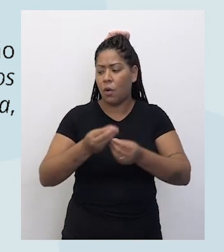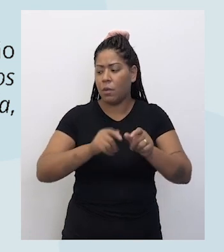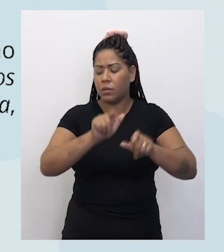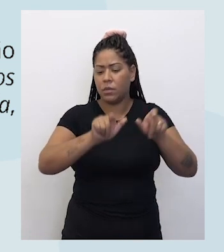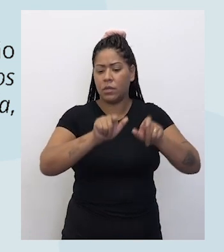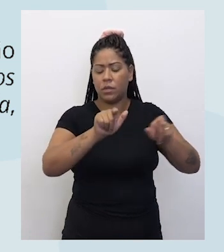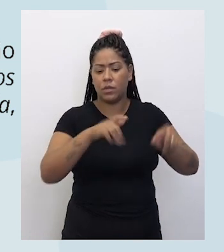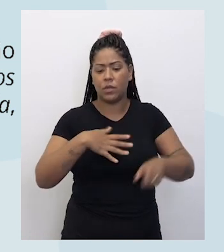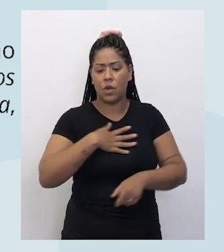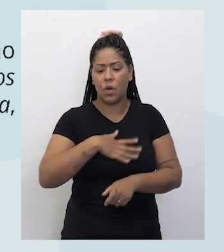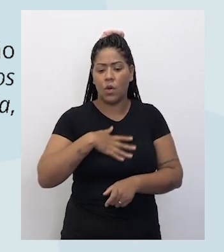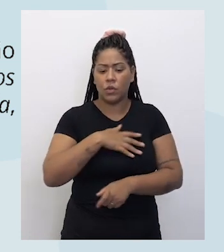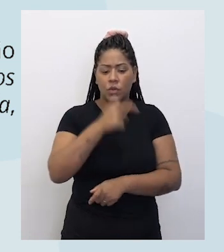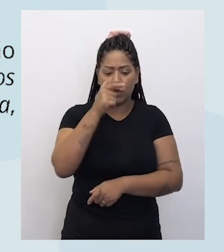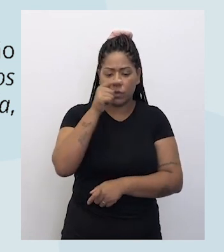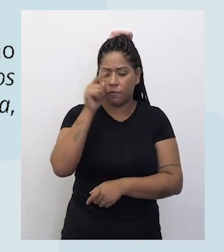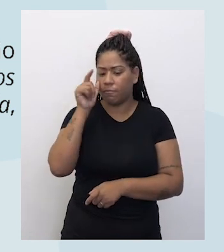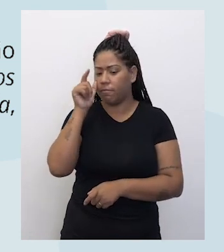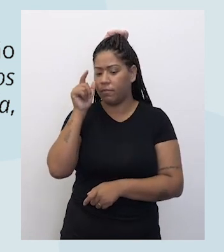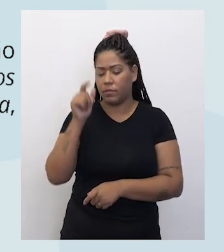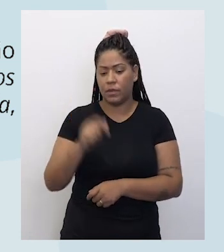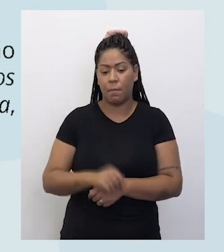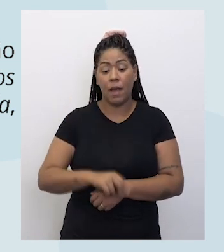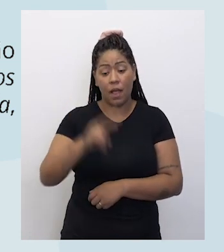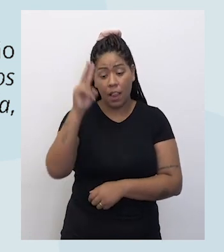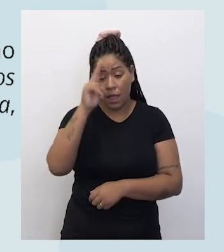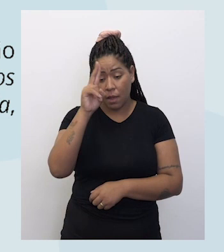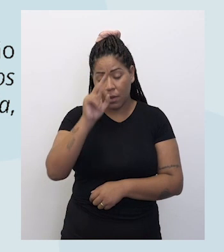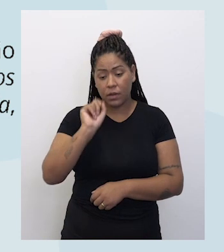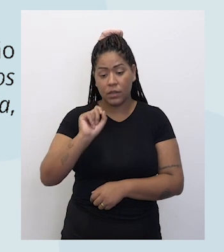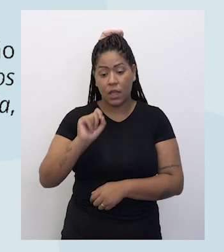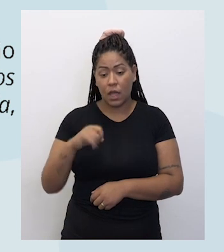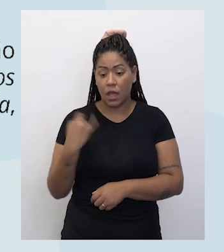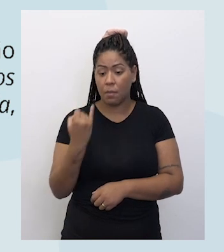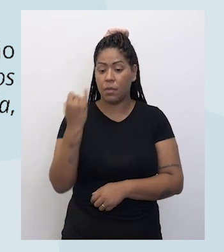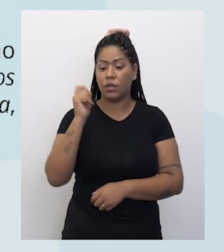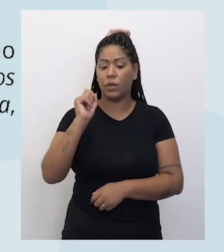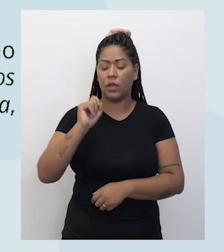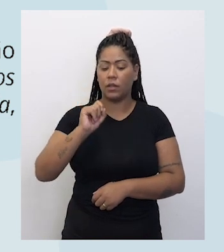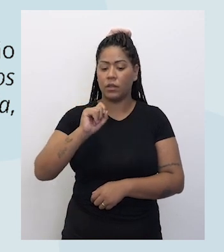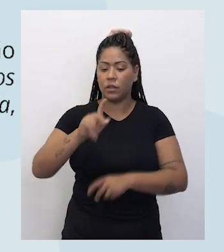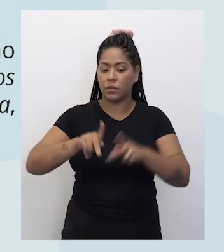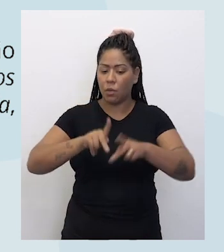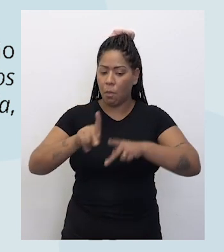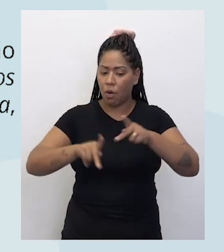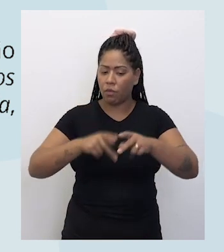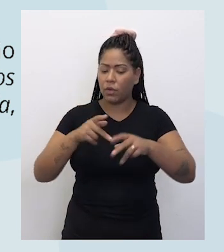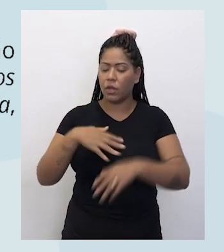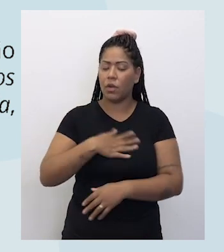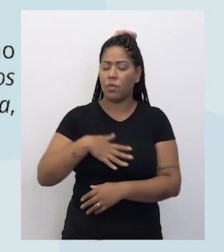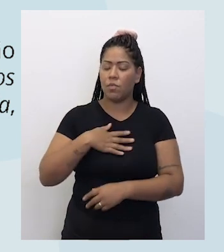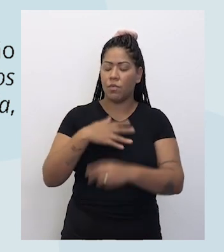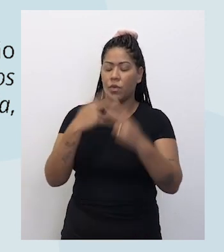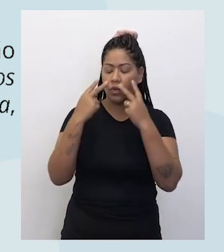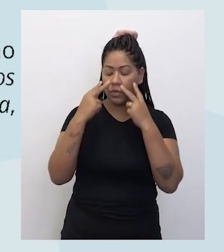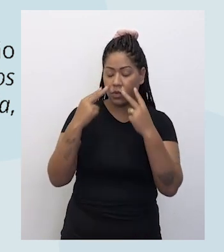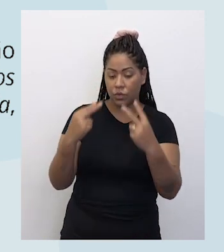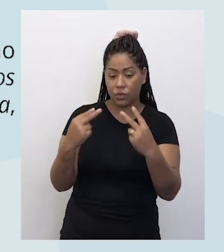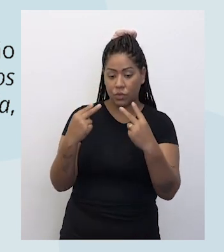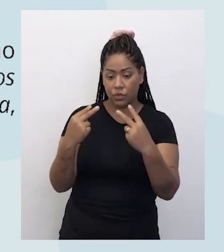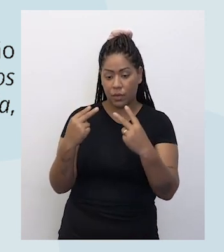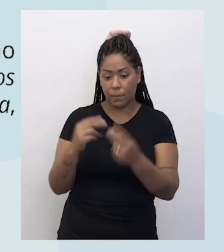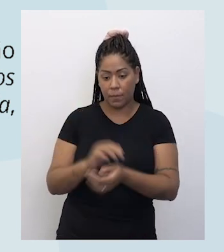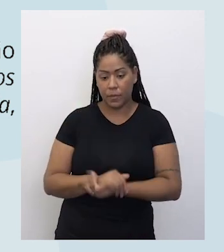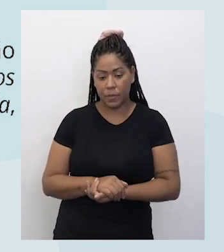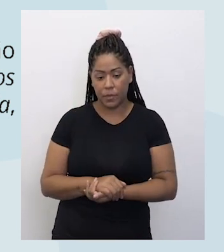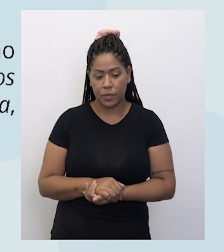é, centrando-se no receptor. São exemplos de textos de gêneros textuais com a função